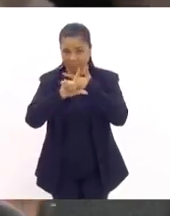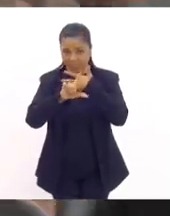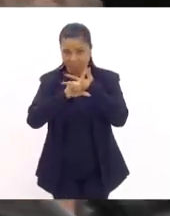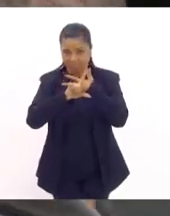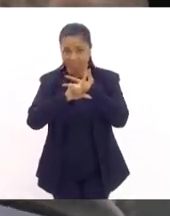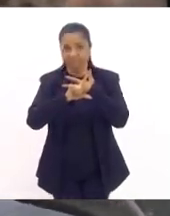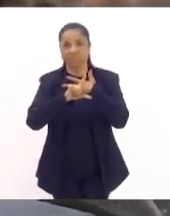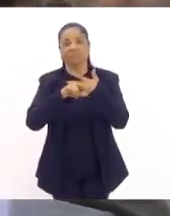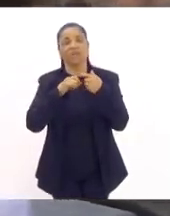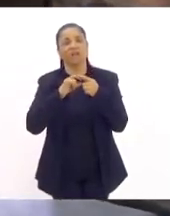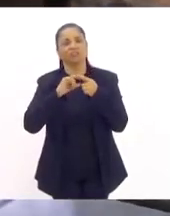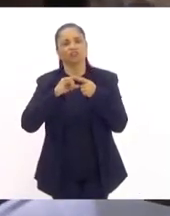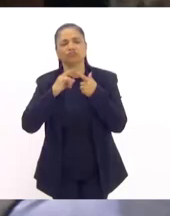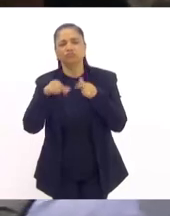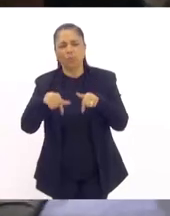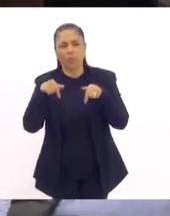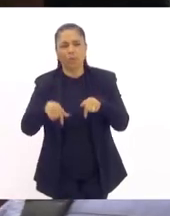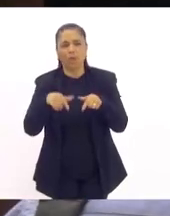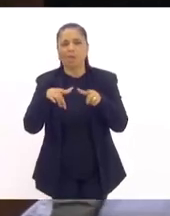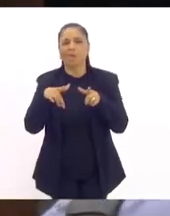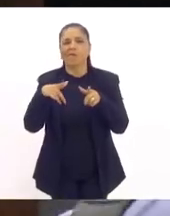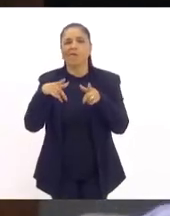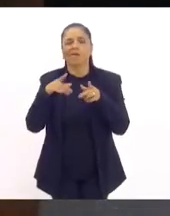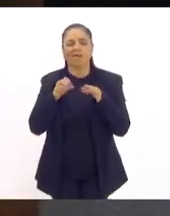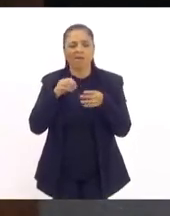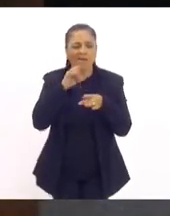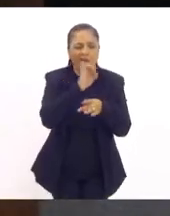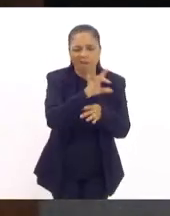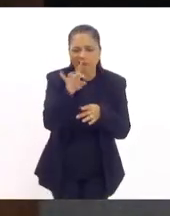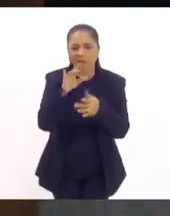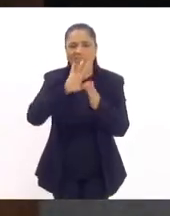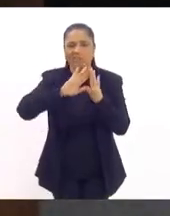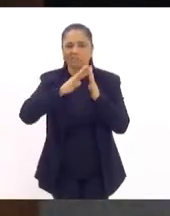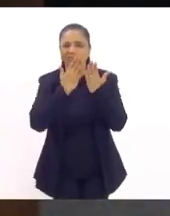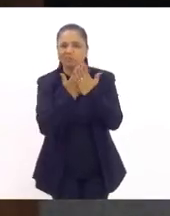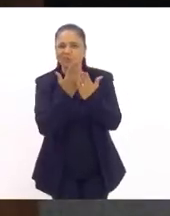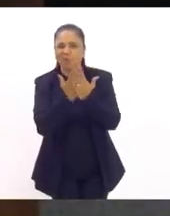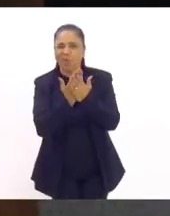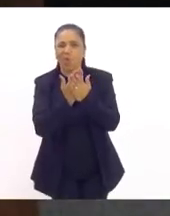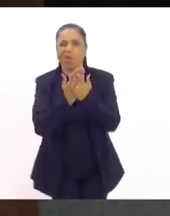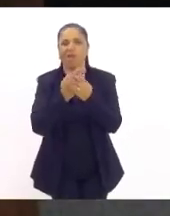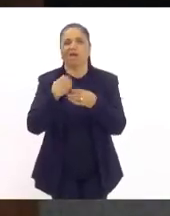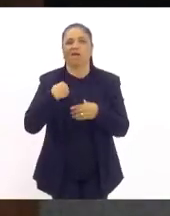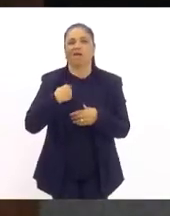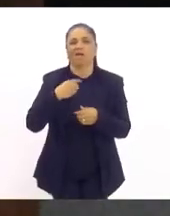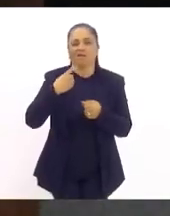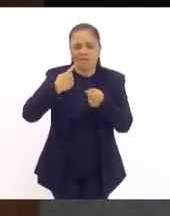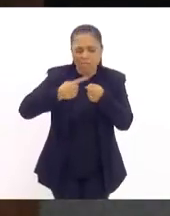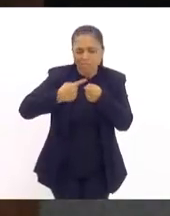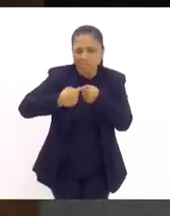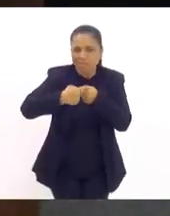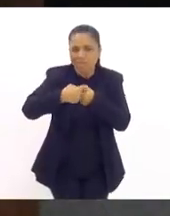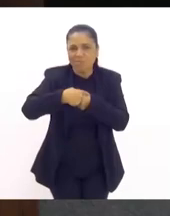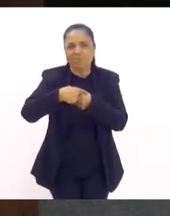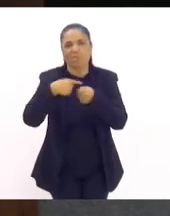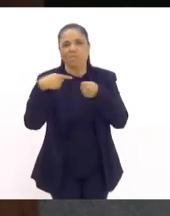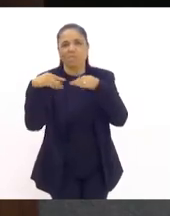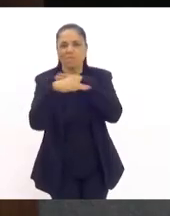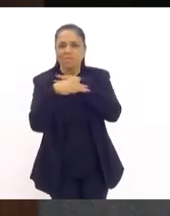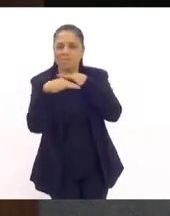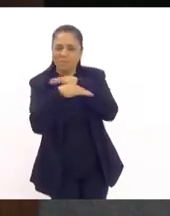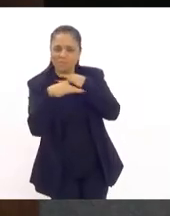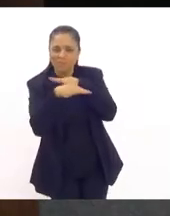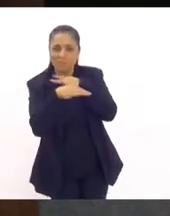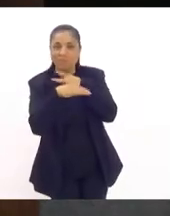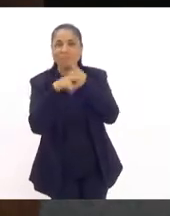Parlamento Juvenil que chega em cada escola, em cada bairro, em cada município e viabiliza a possibilidade